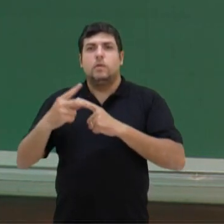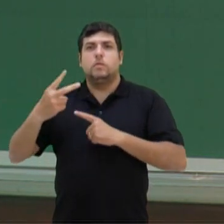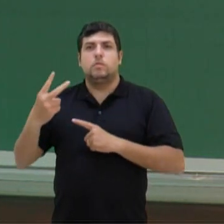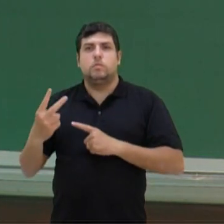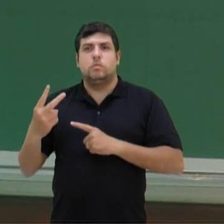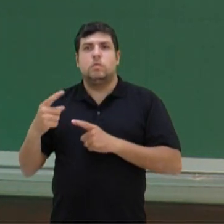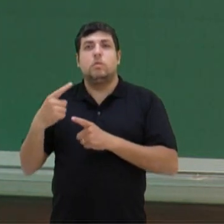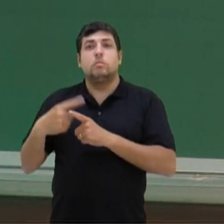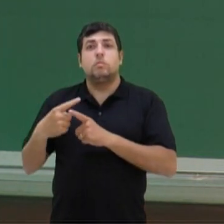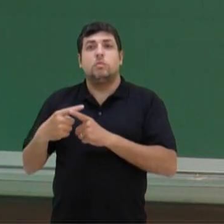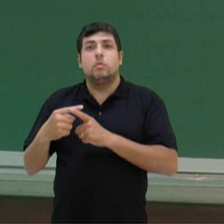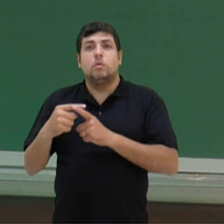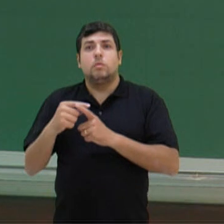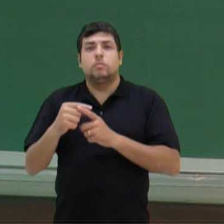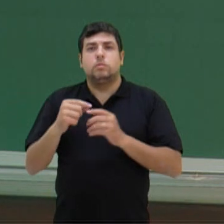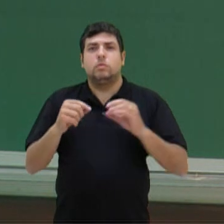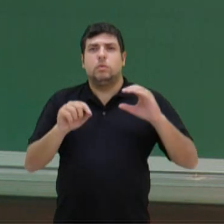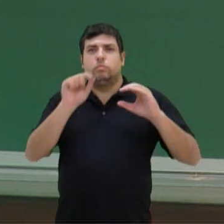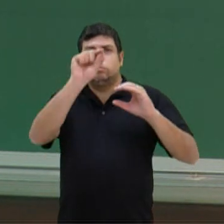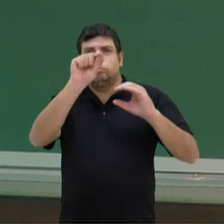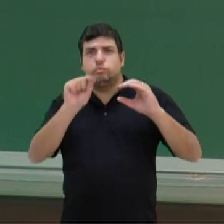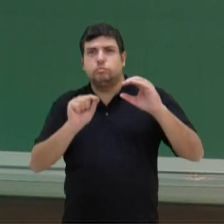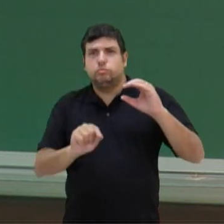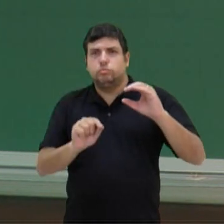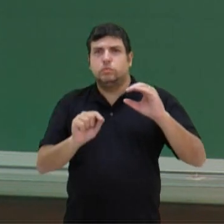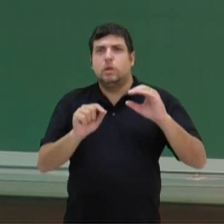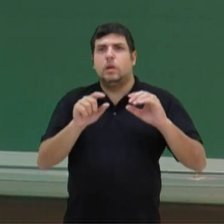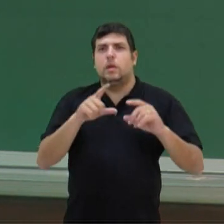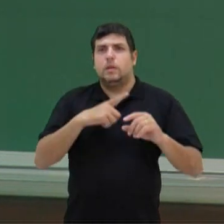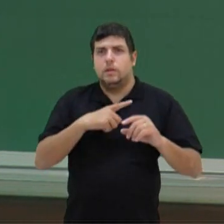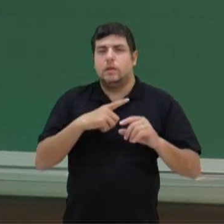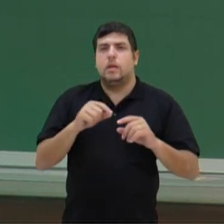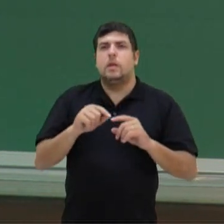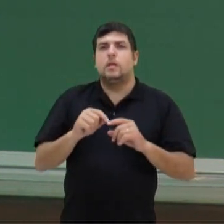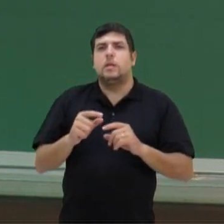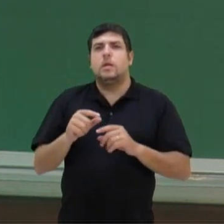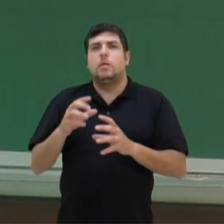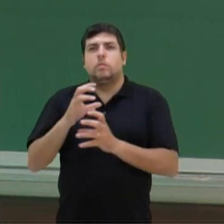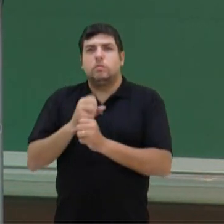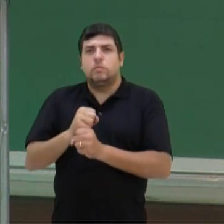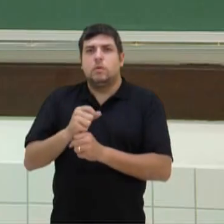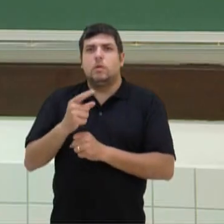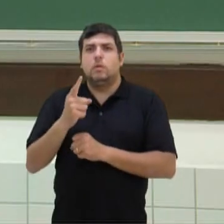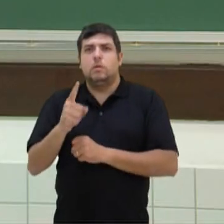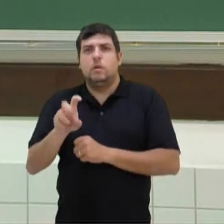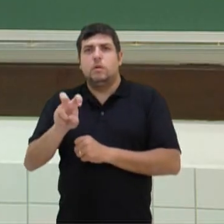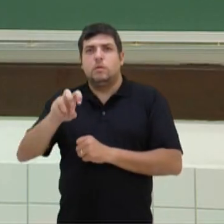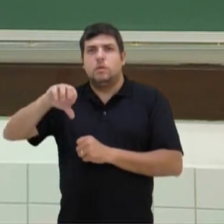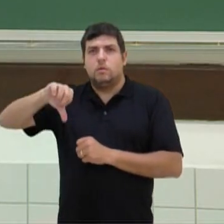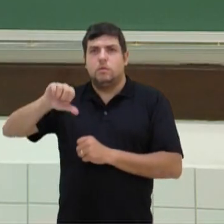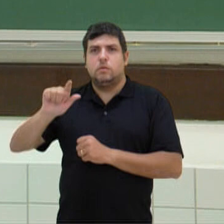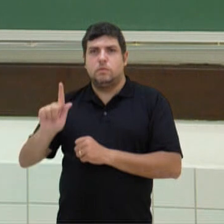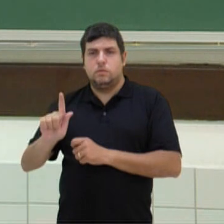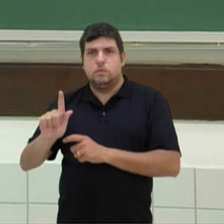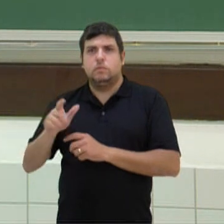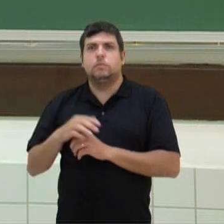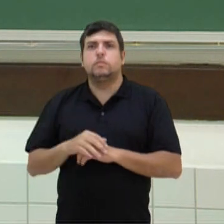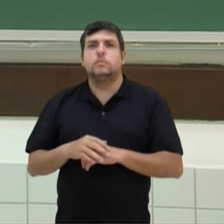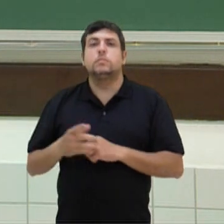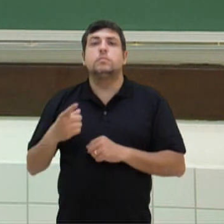aparece 2 vezes, tá? Vezes 2, aparece 2 vezes, vai dar 159 gramas. Então, o que a gente tem